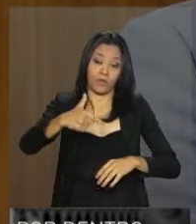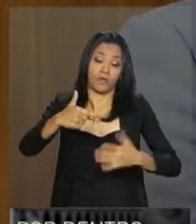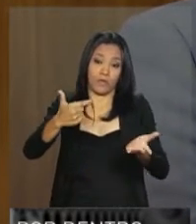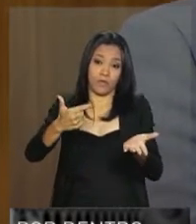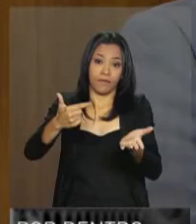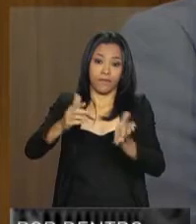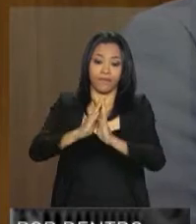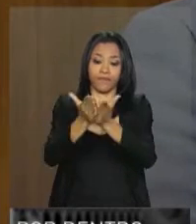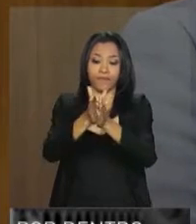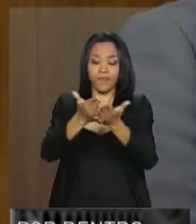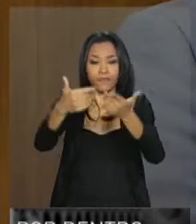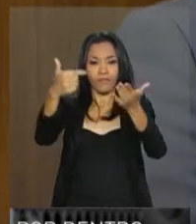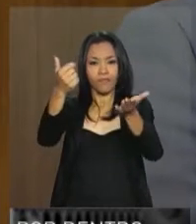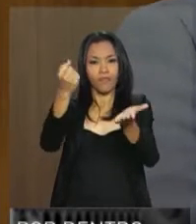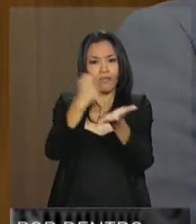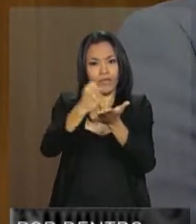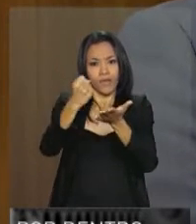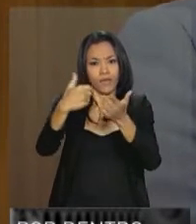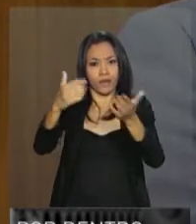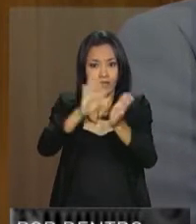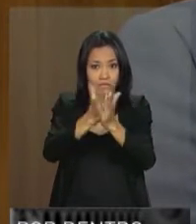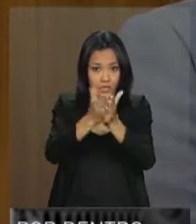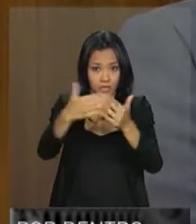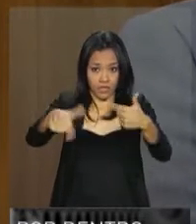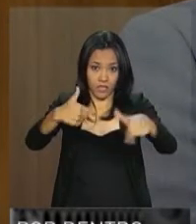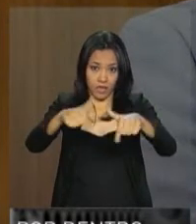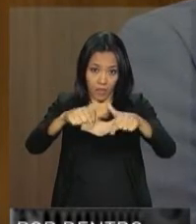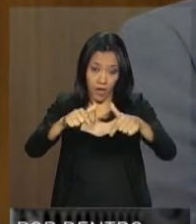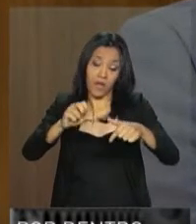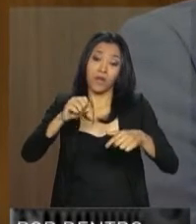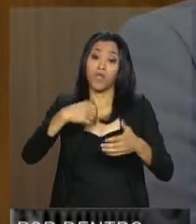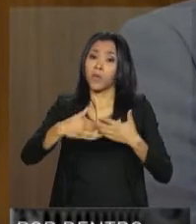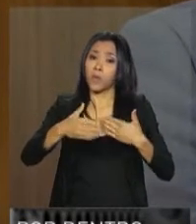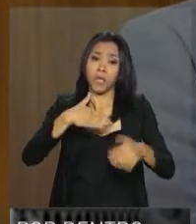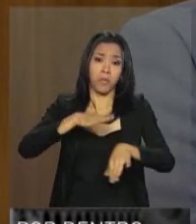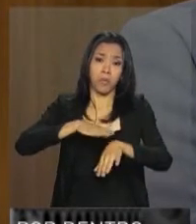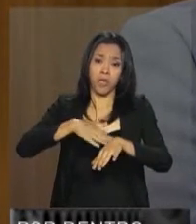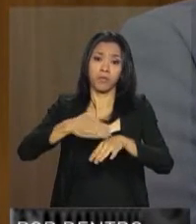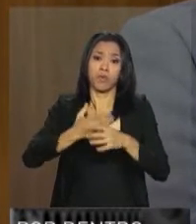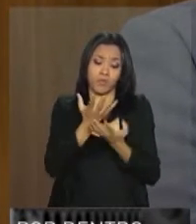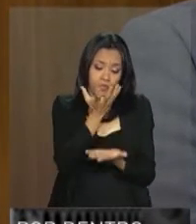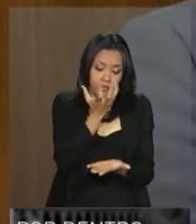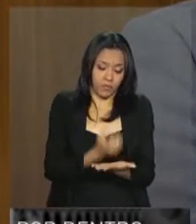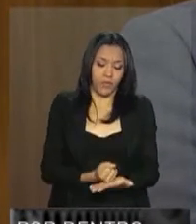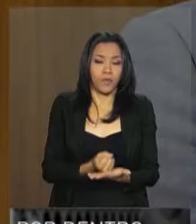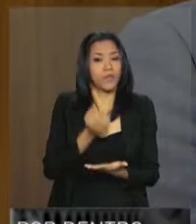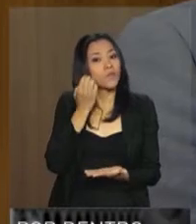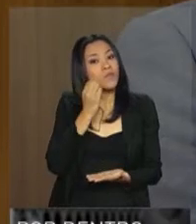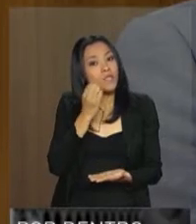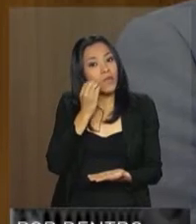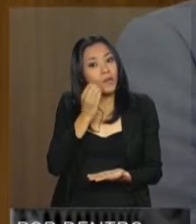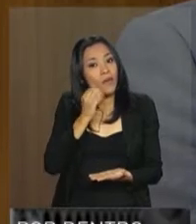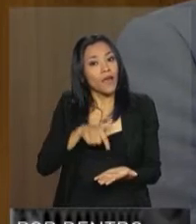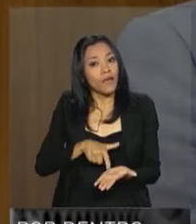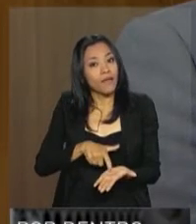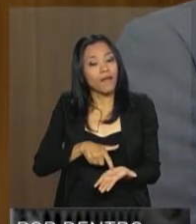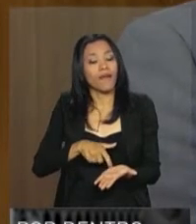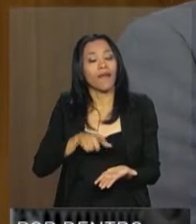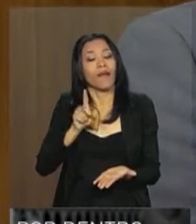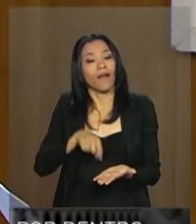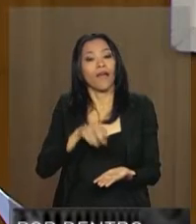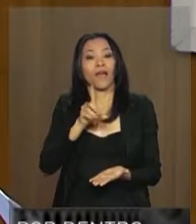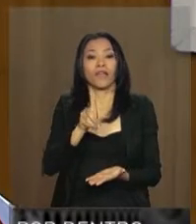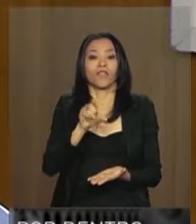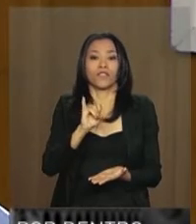ea qualquer hora qualquer momento ele pode baixar no seu celular o aplicativo que a carteira de trabalho a digital